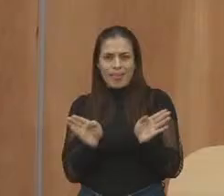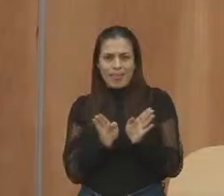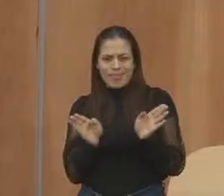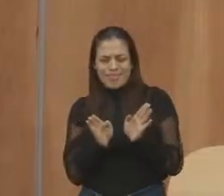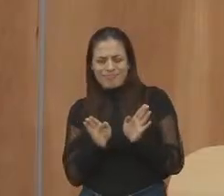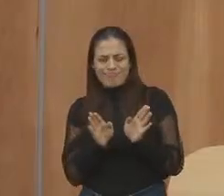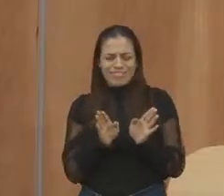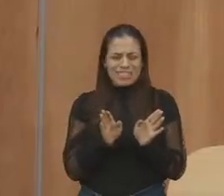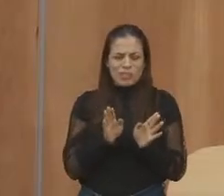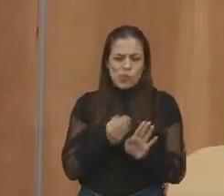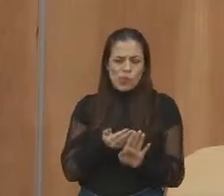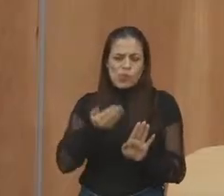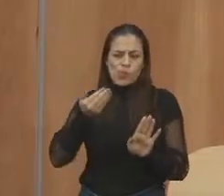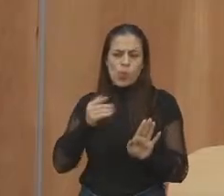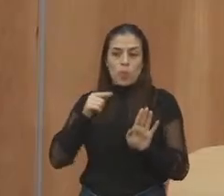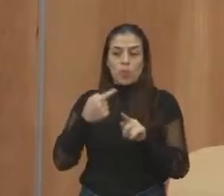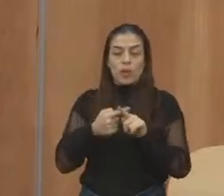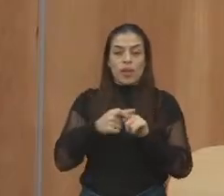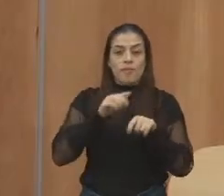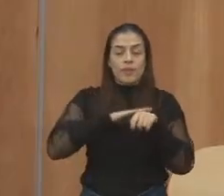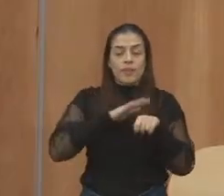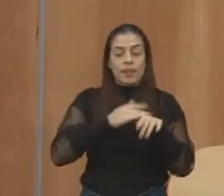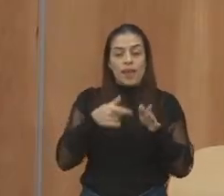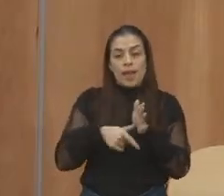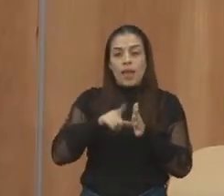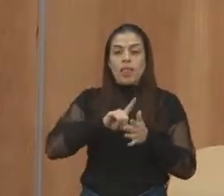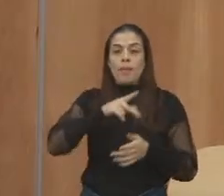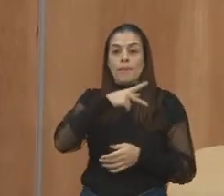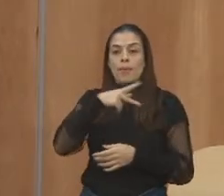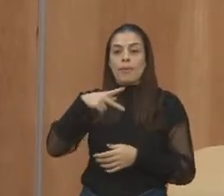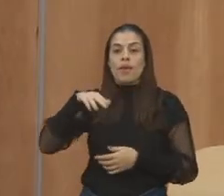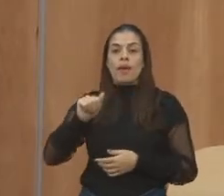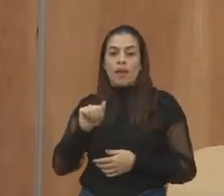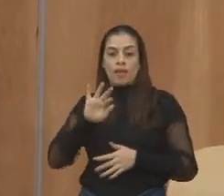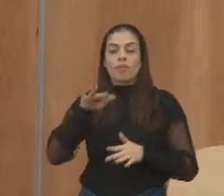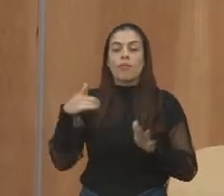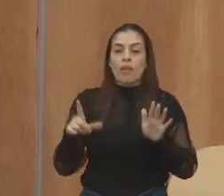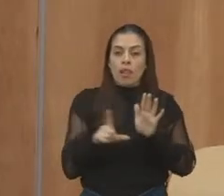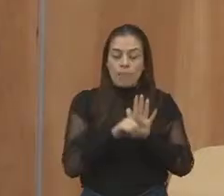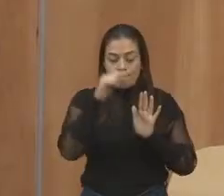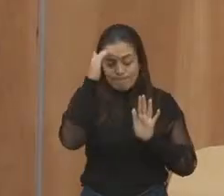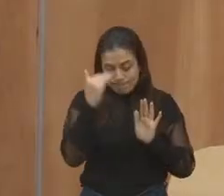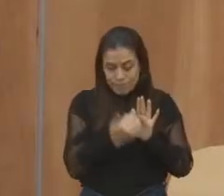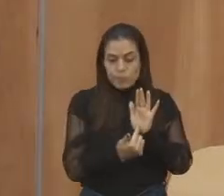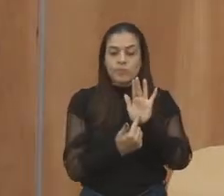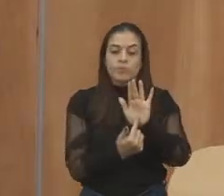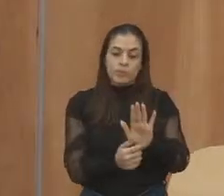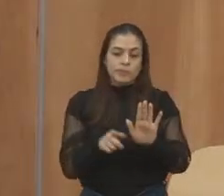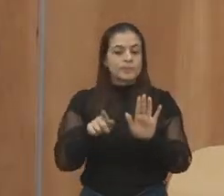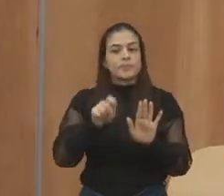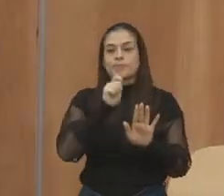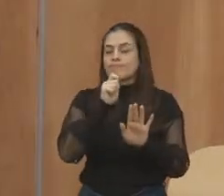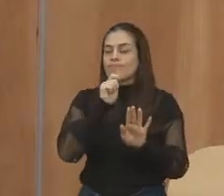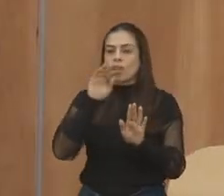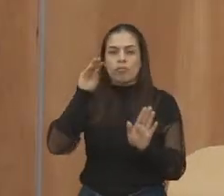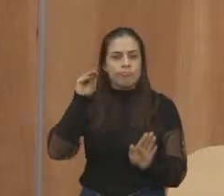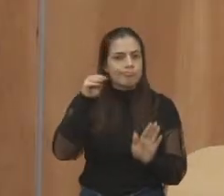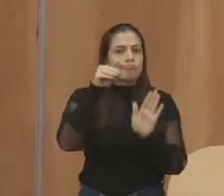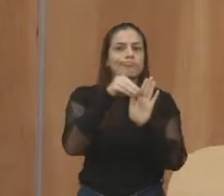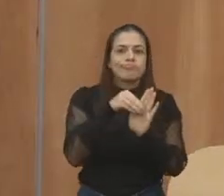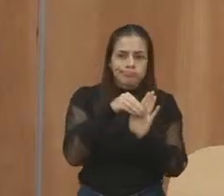vez que ela é feita antes do PPA, então ela tem esse aspecto legal que ela ainda não está